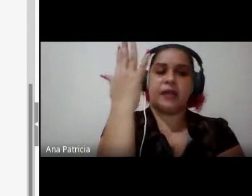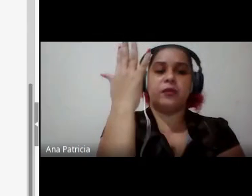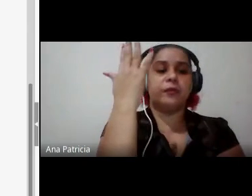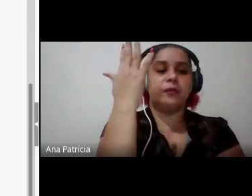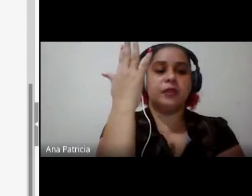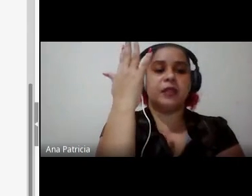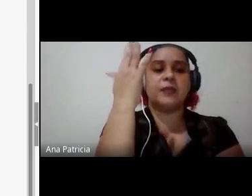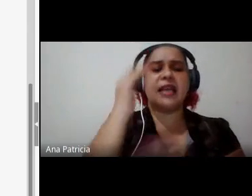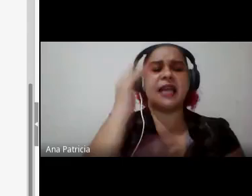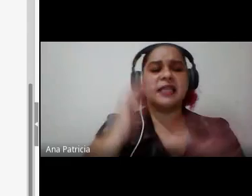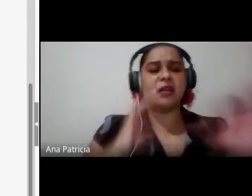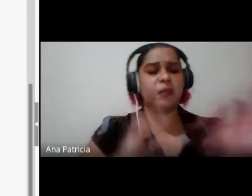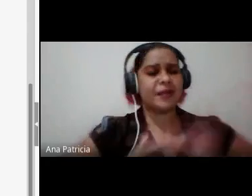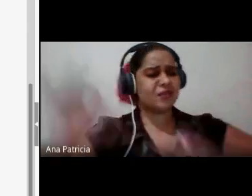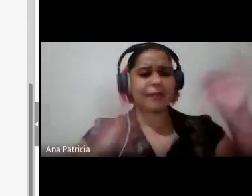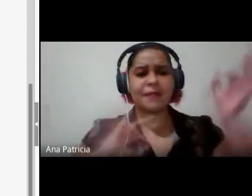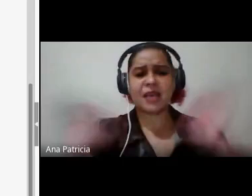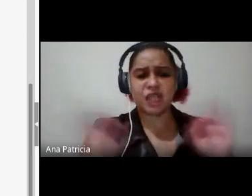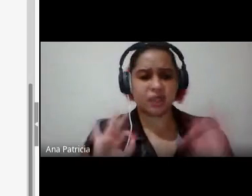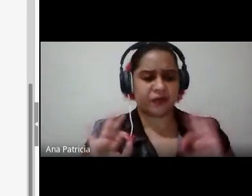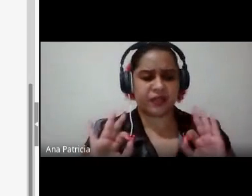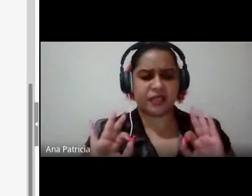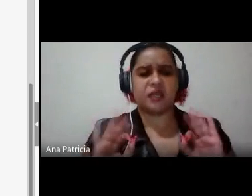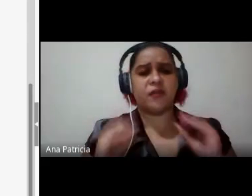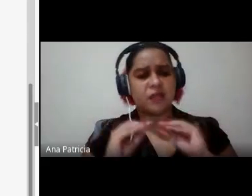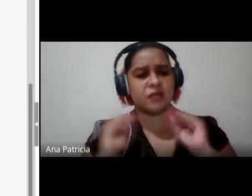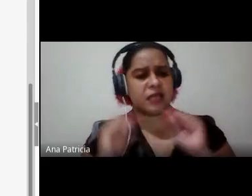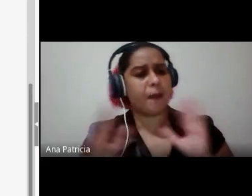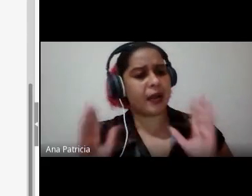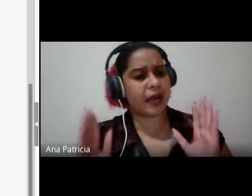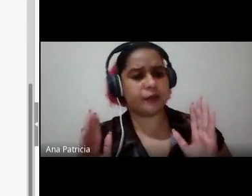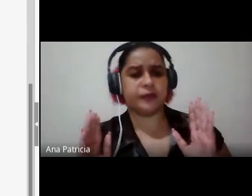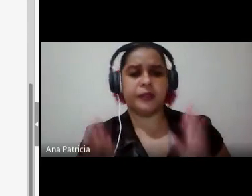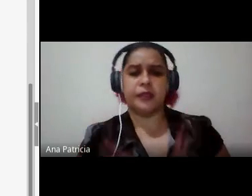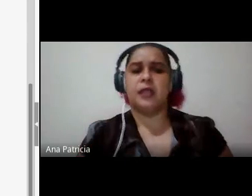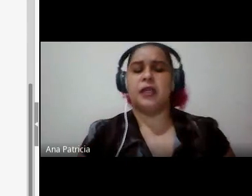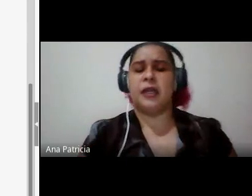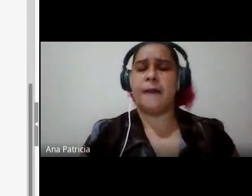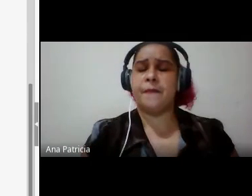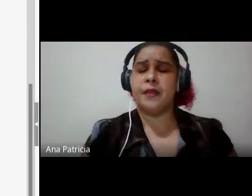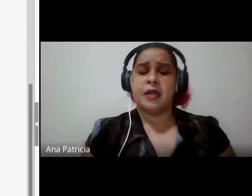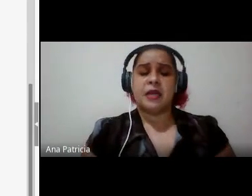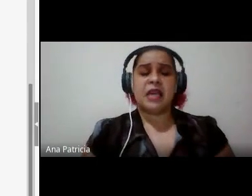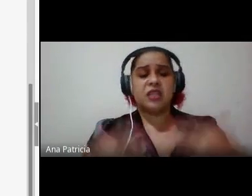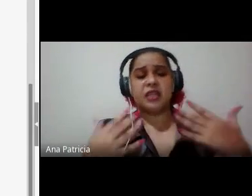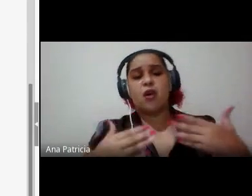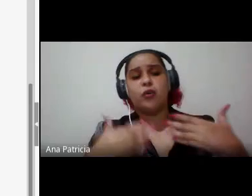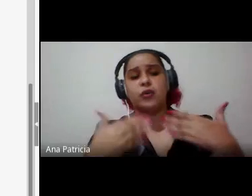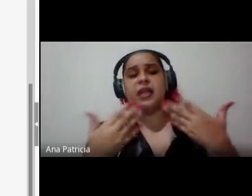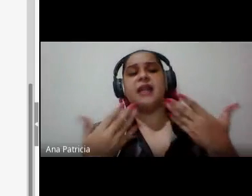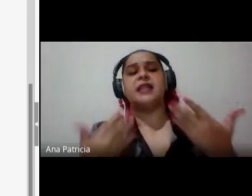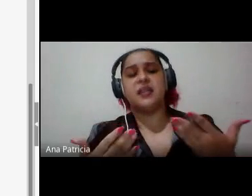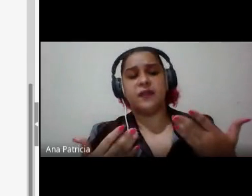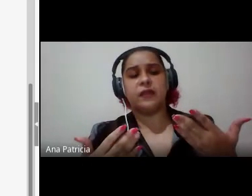é parado. São sinais que eu não preciso estar me mexendo para fazer. Eu faço sinal parado, né? E a gente tem